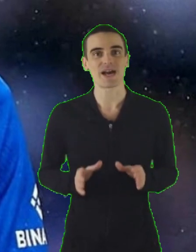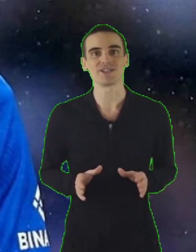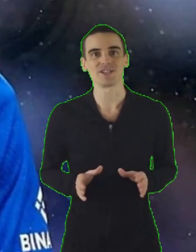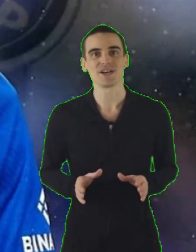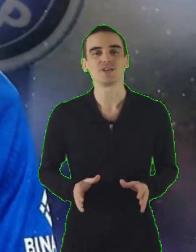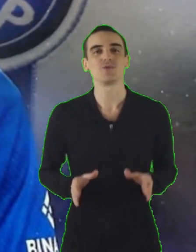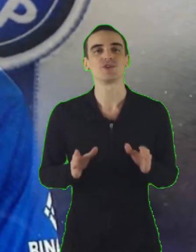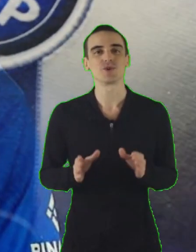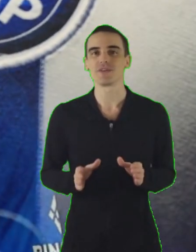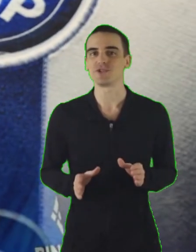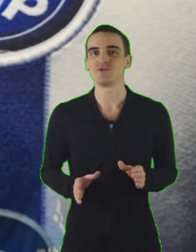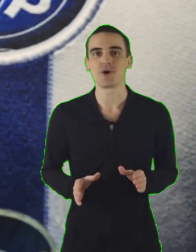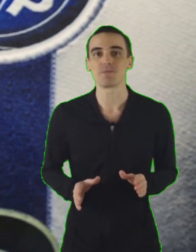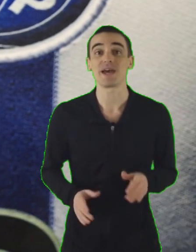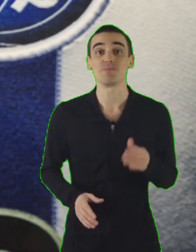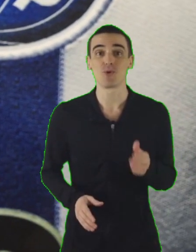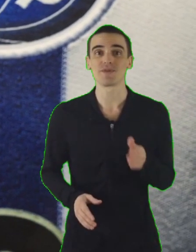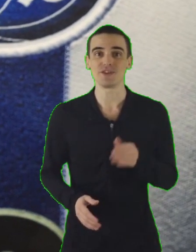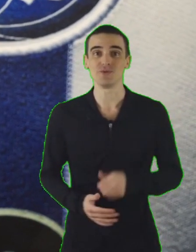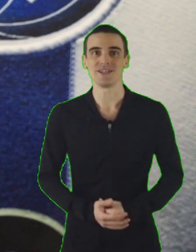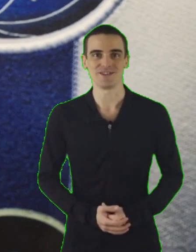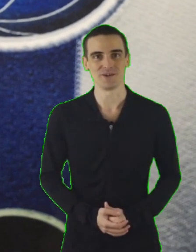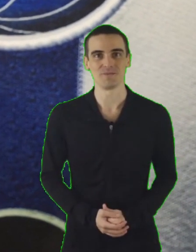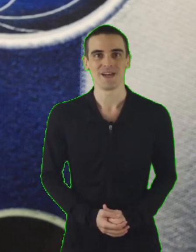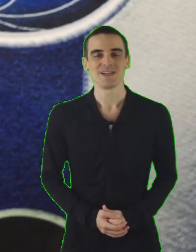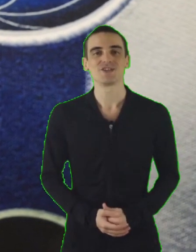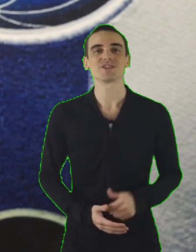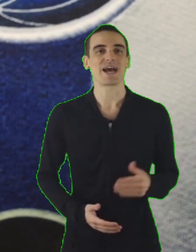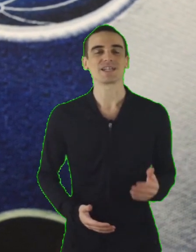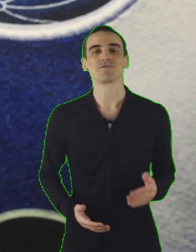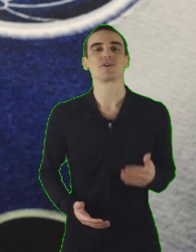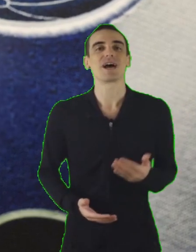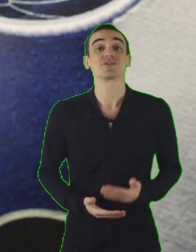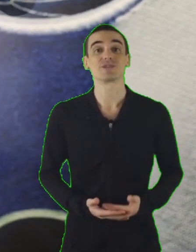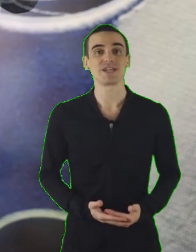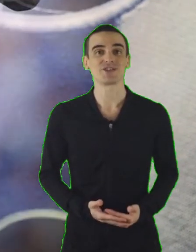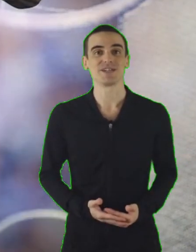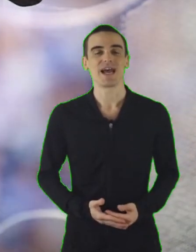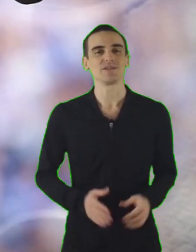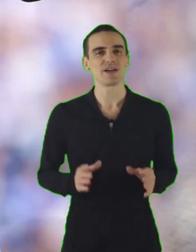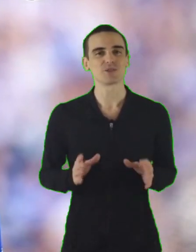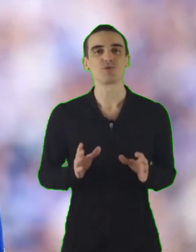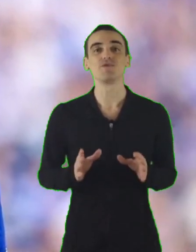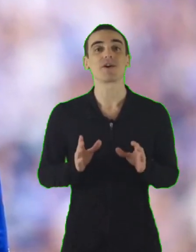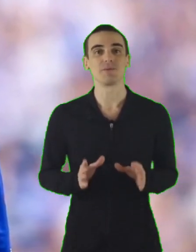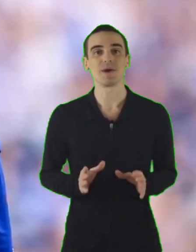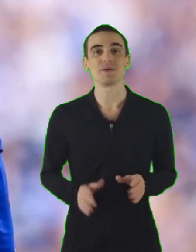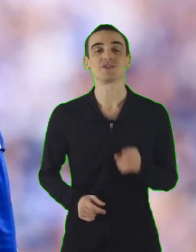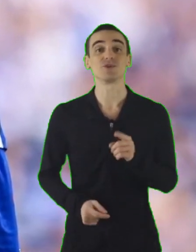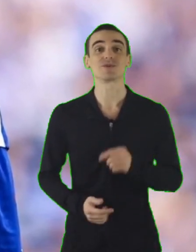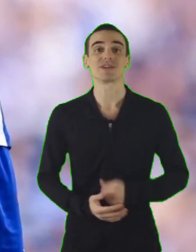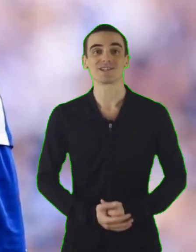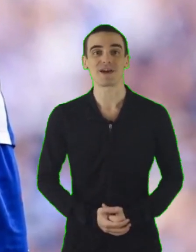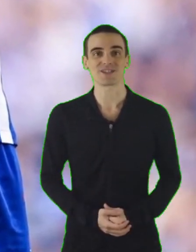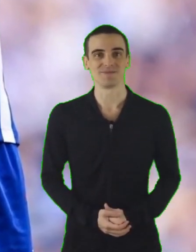de o clube mineiro adquirir os direitos econômicos do brasileiro. Verón era também pretendido pelo Internacional, que tentava a contratação do jogador, mas sabia